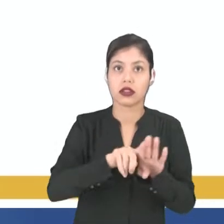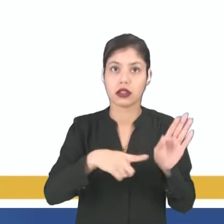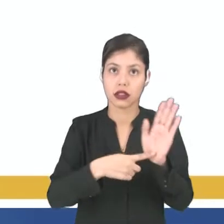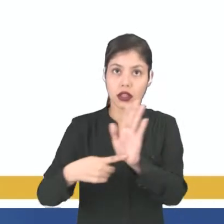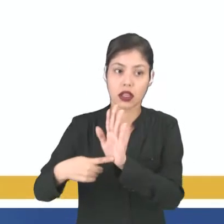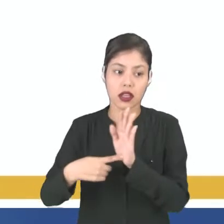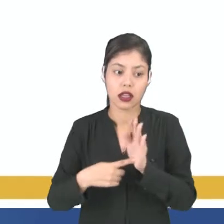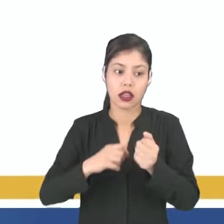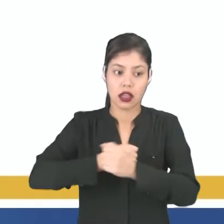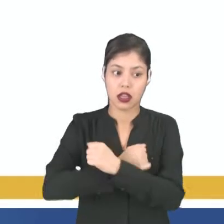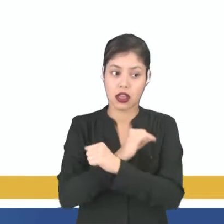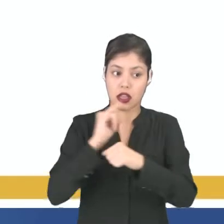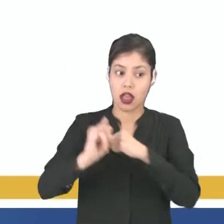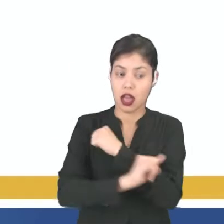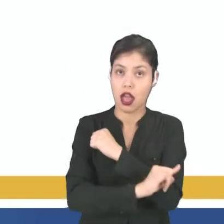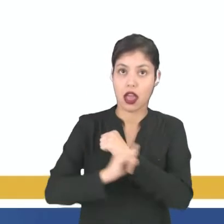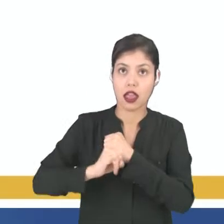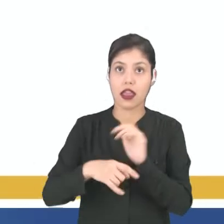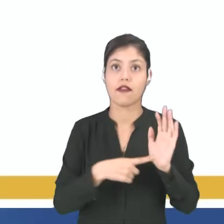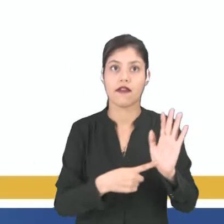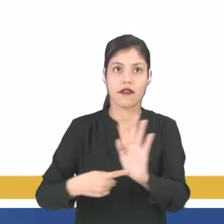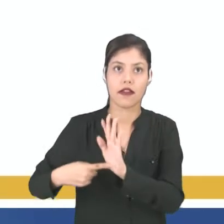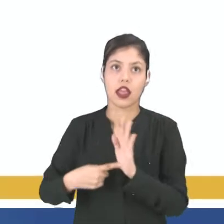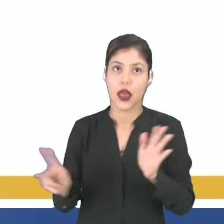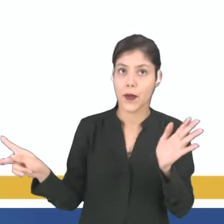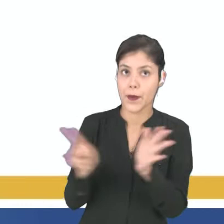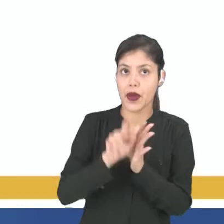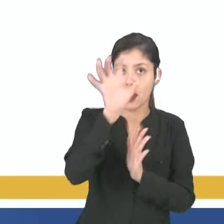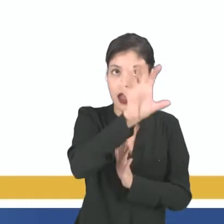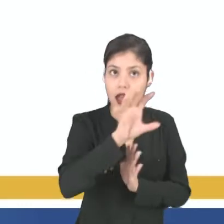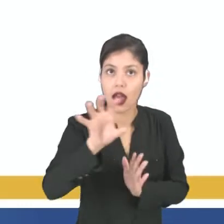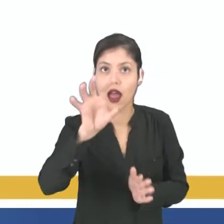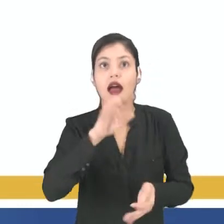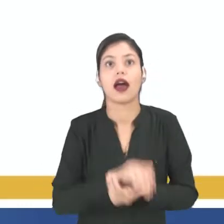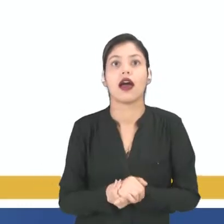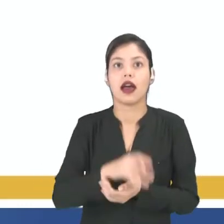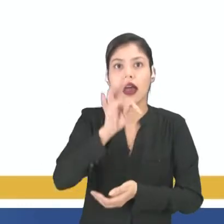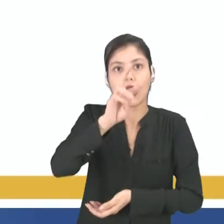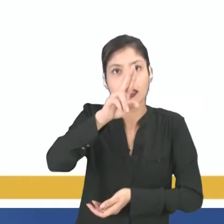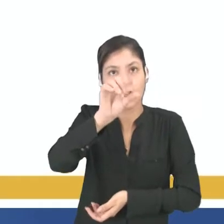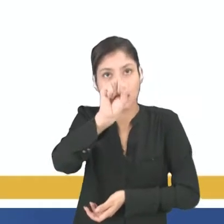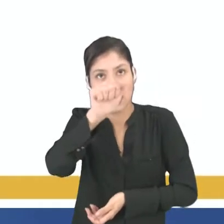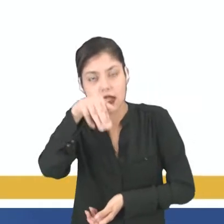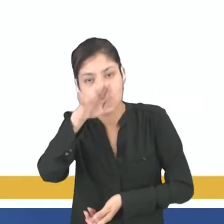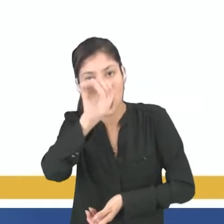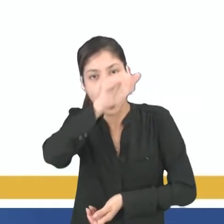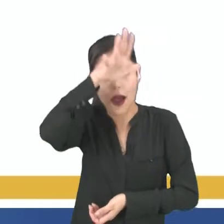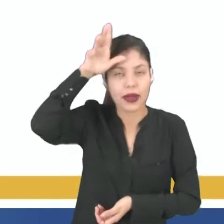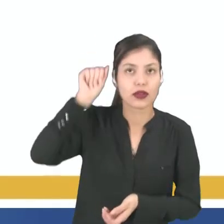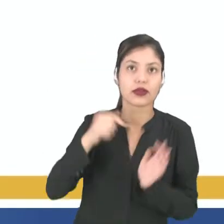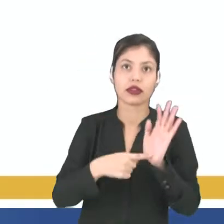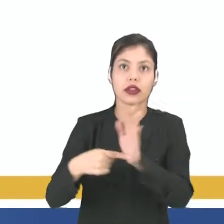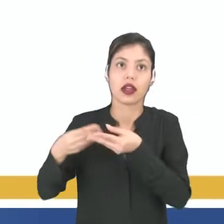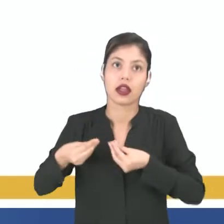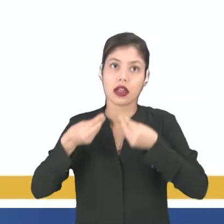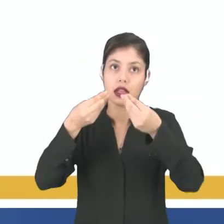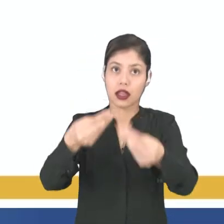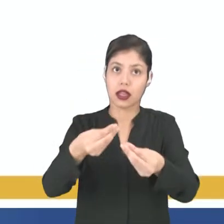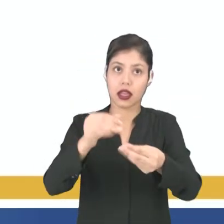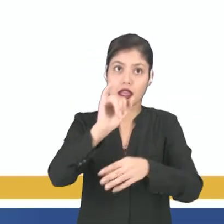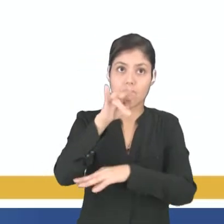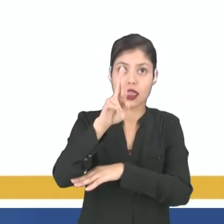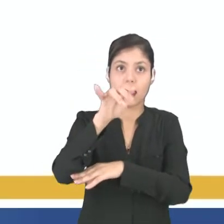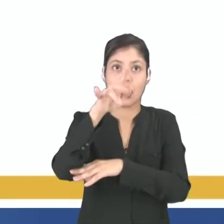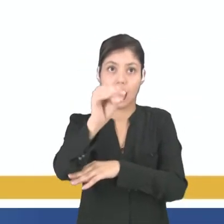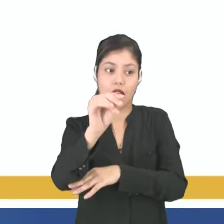infraestrutura para a ocupação da região. A principal é a Transamazônica. É a política integrar para não